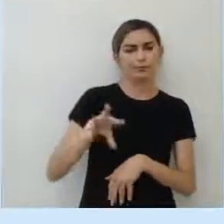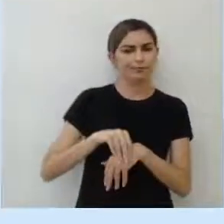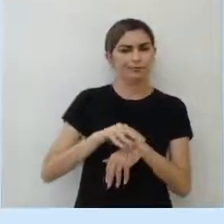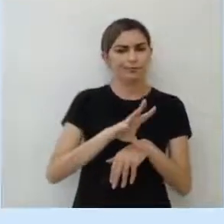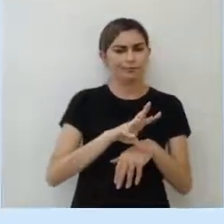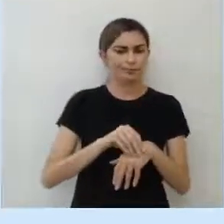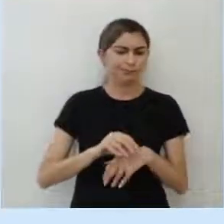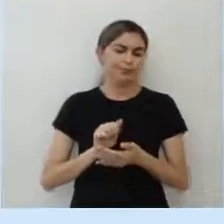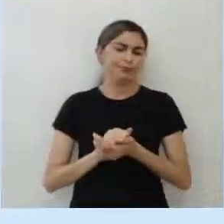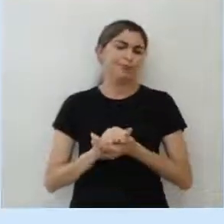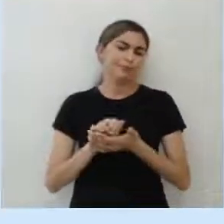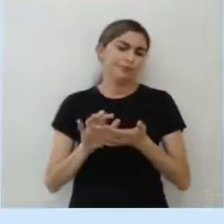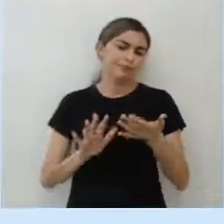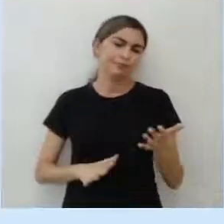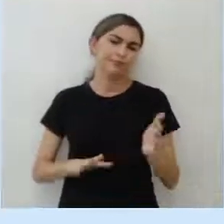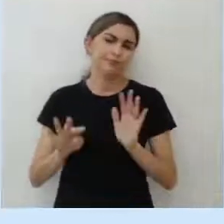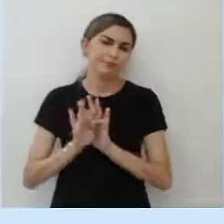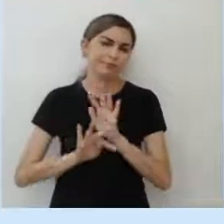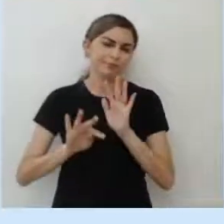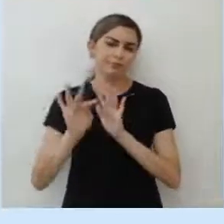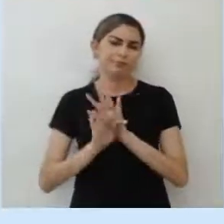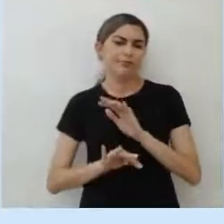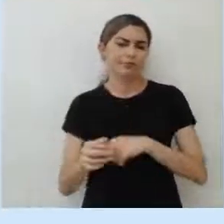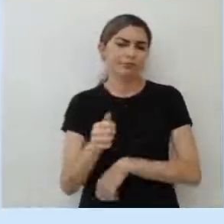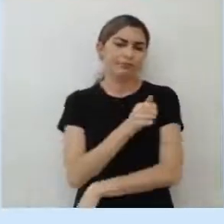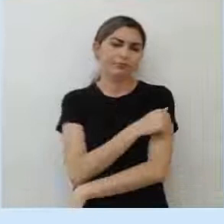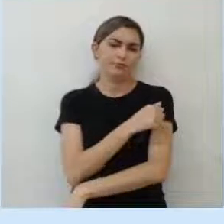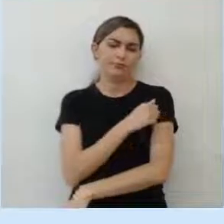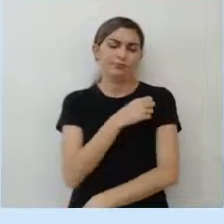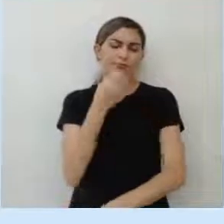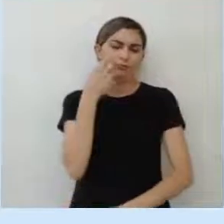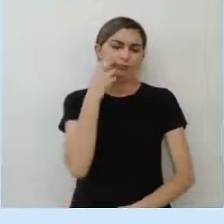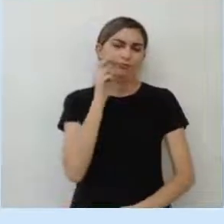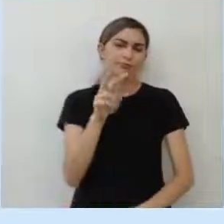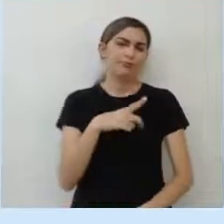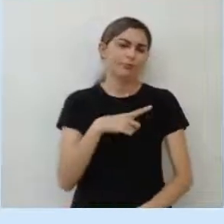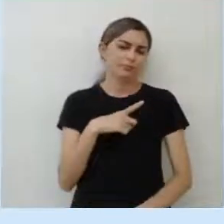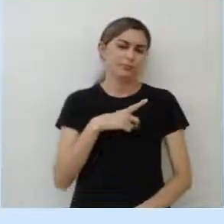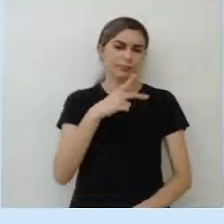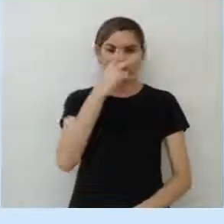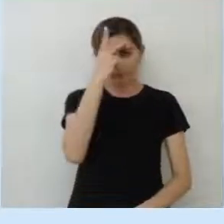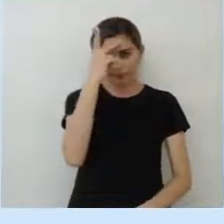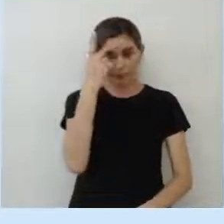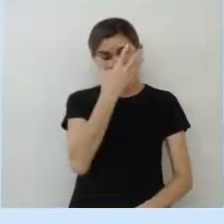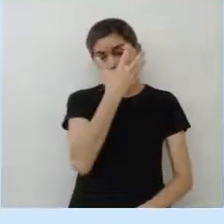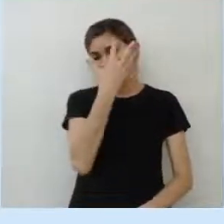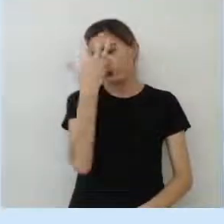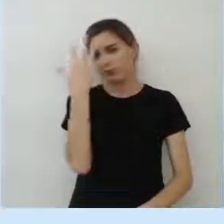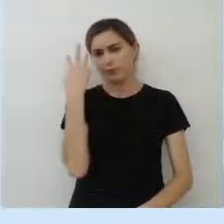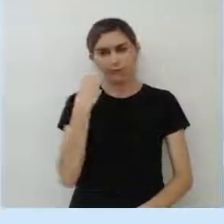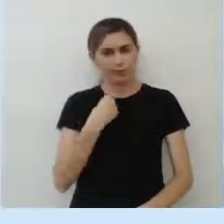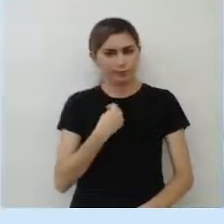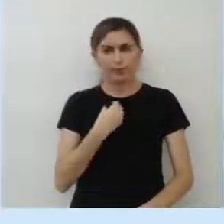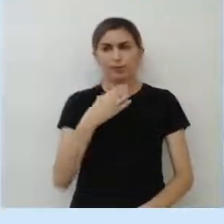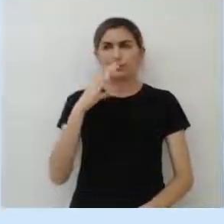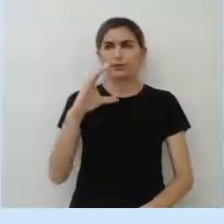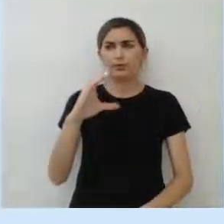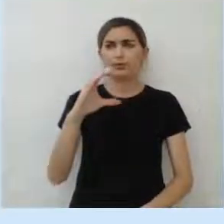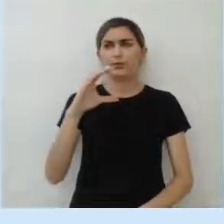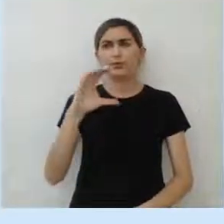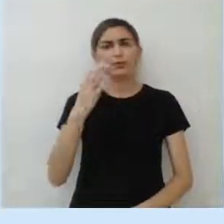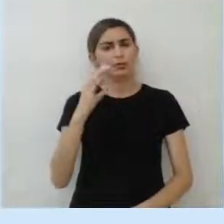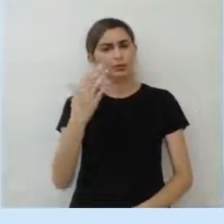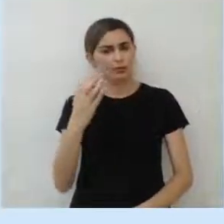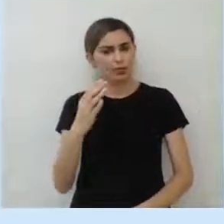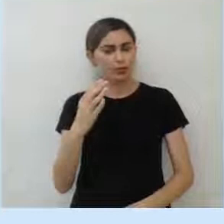um exercício, um texto de um aluno e eu vejo que tem gente que esquece, pessoal, que o C cedilha,